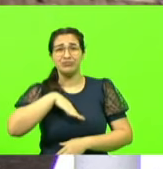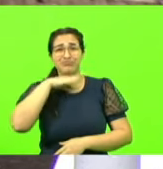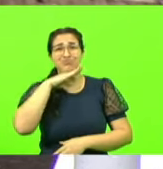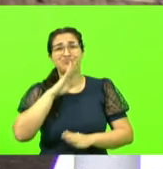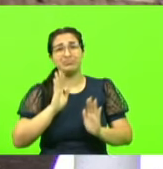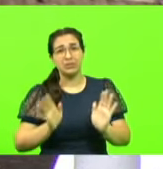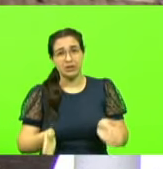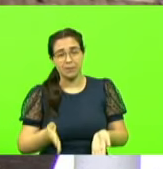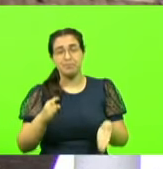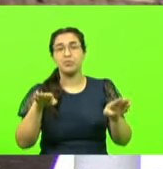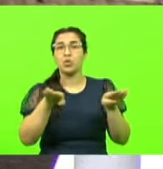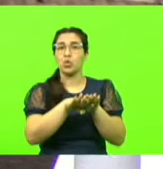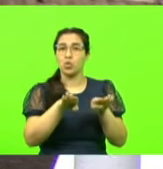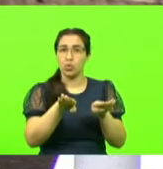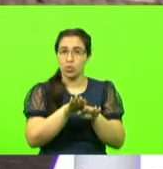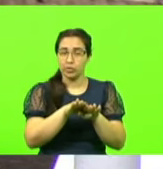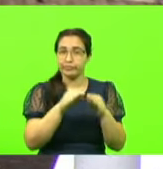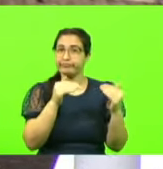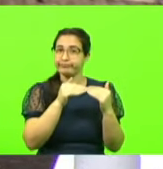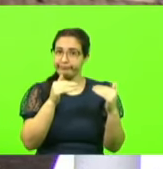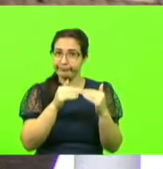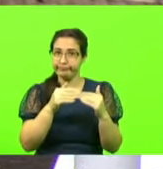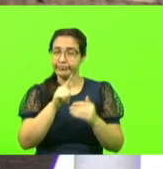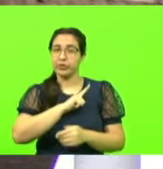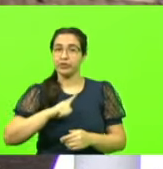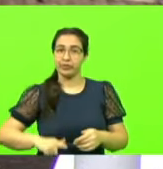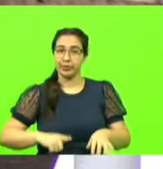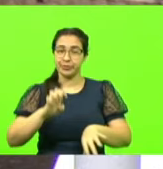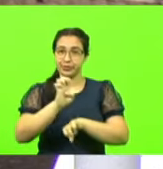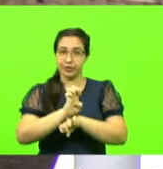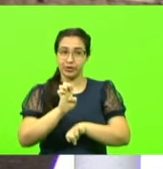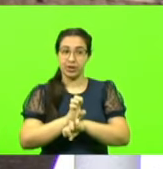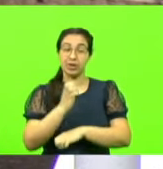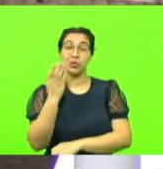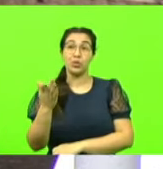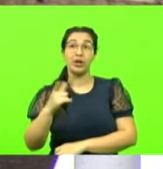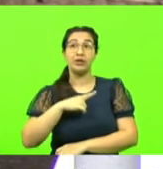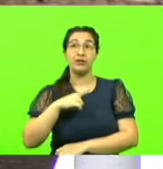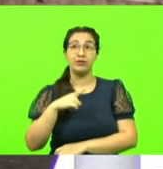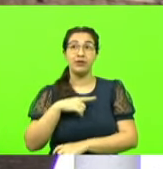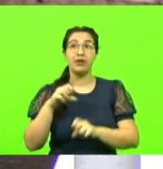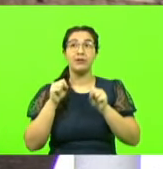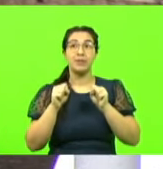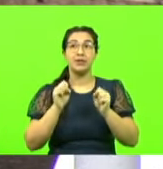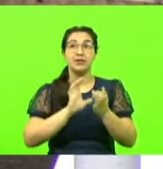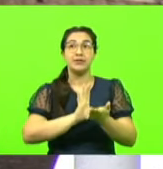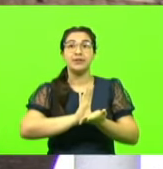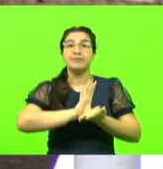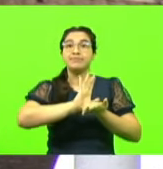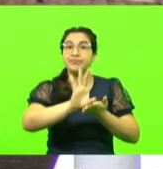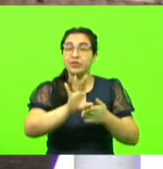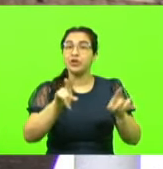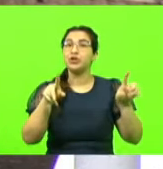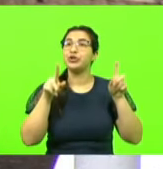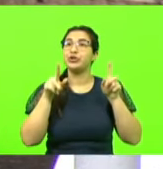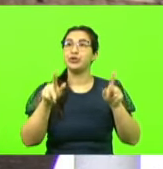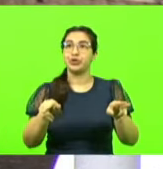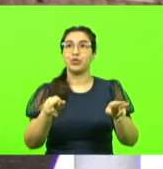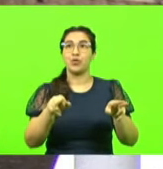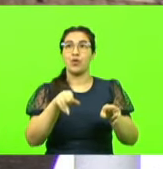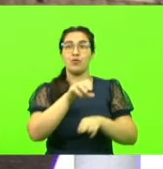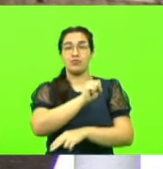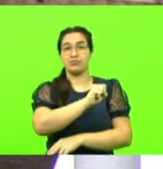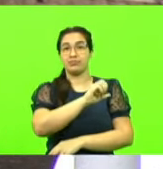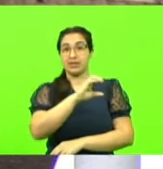governo do Estado. Tem ele o compromisso de investir igualmente nas SCs, tanto